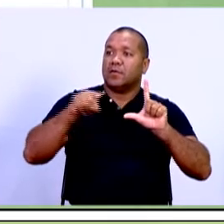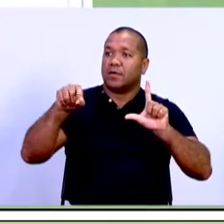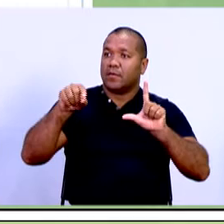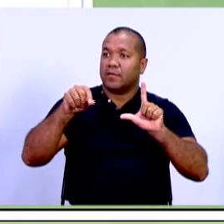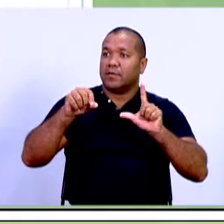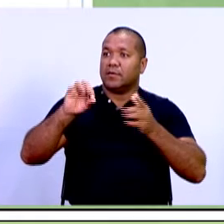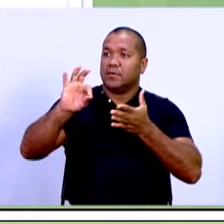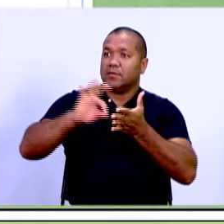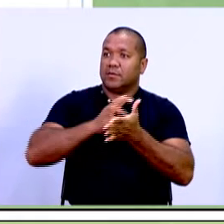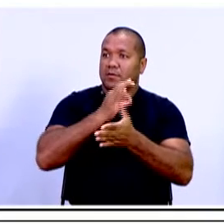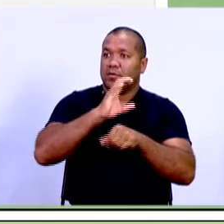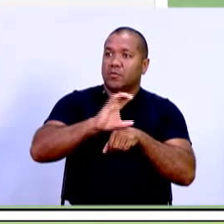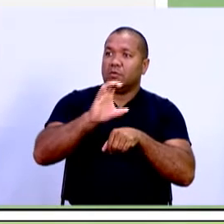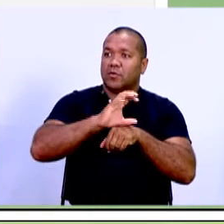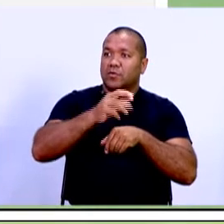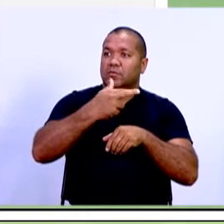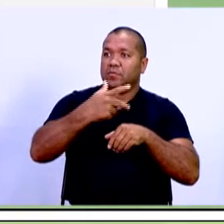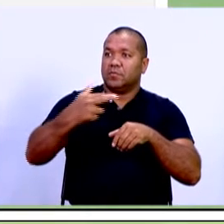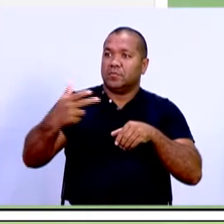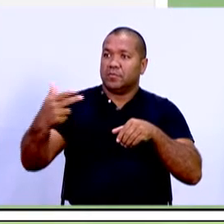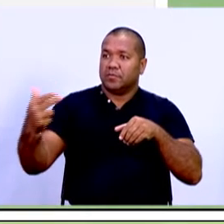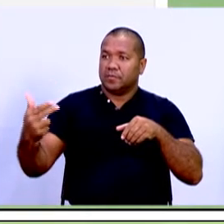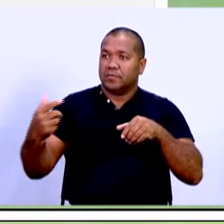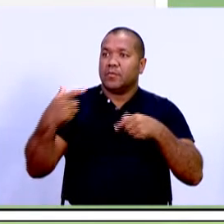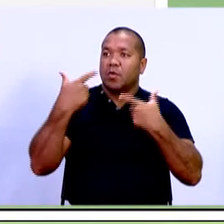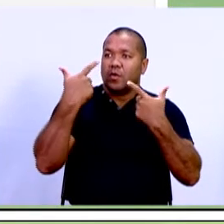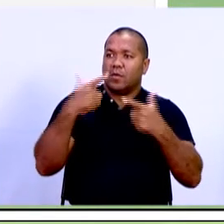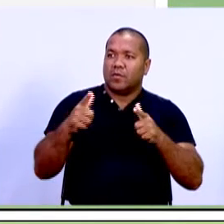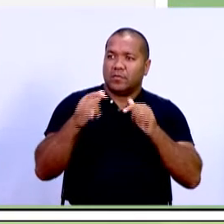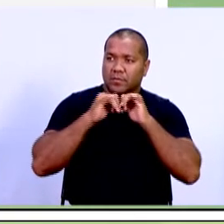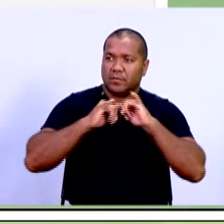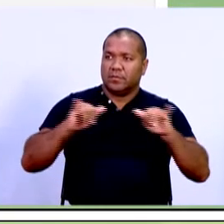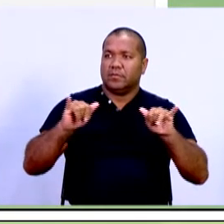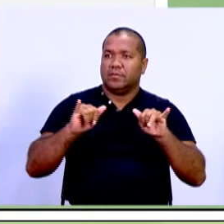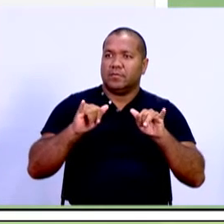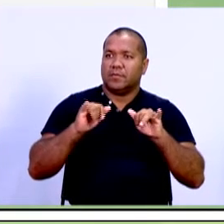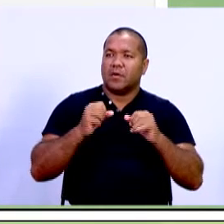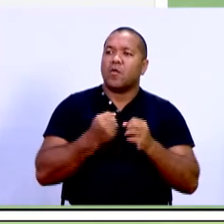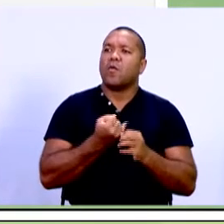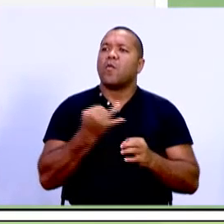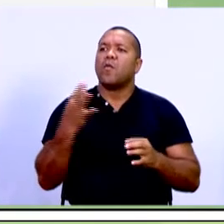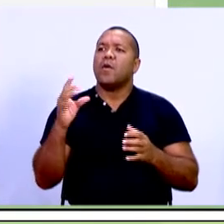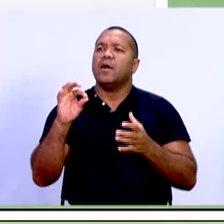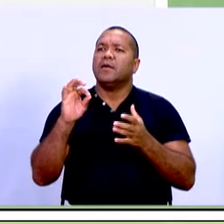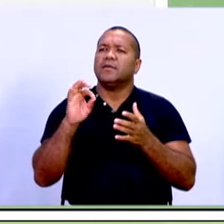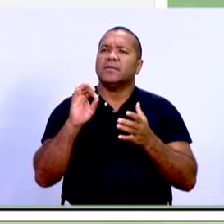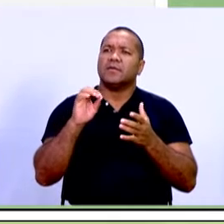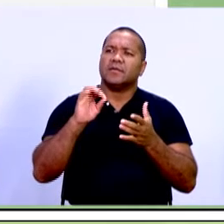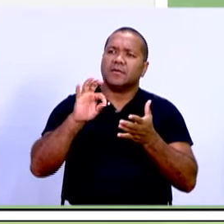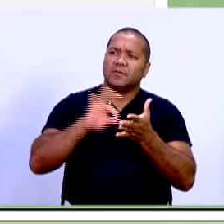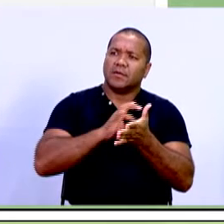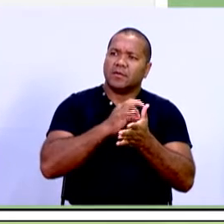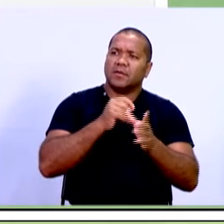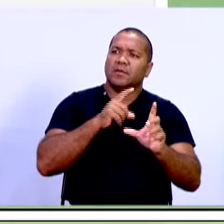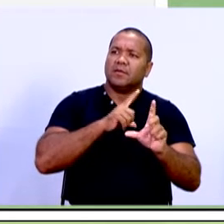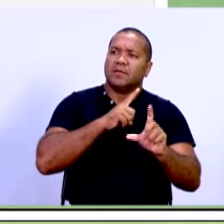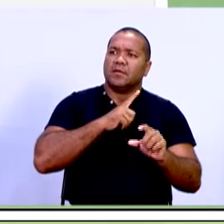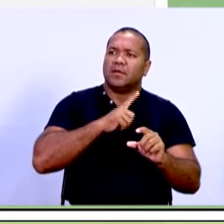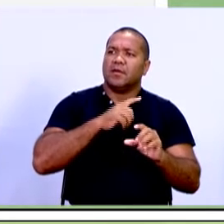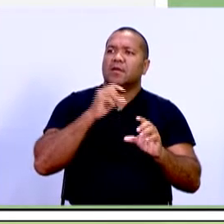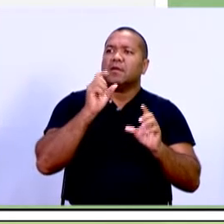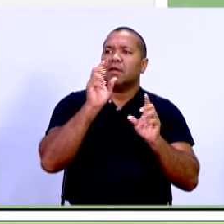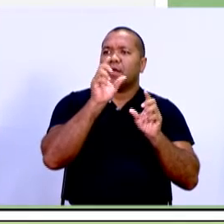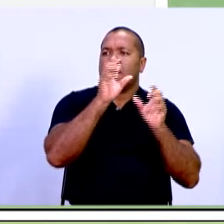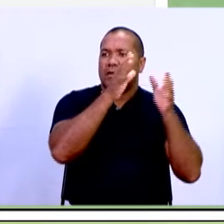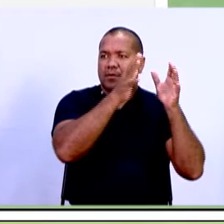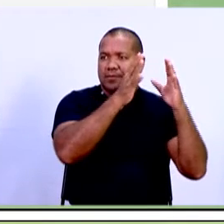curso. Outra informação que eles também podem ter, quantas matrículas eles têm em cada campus. Então aqui